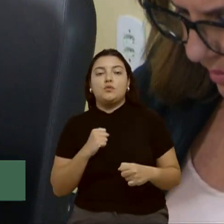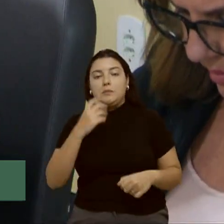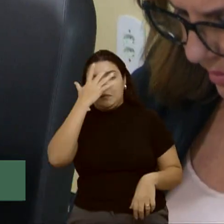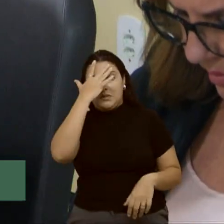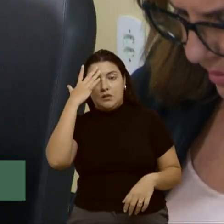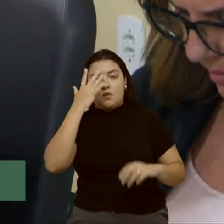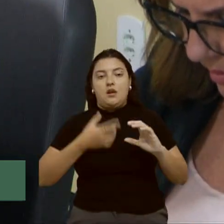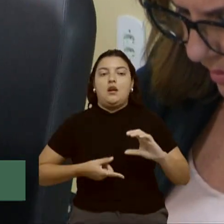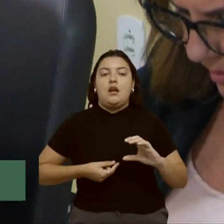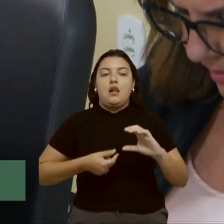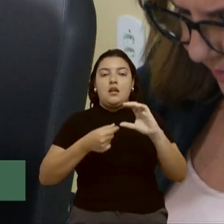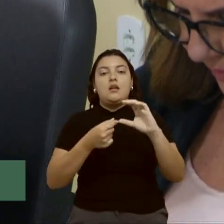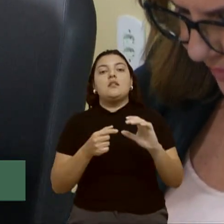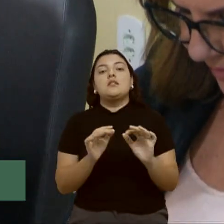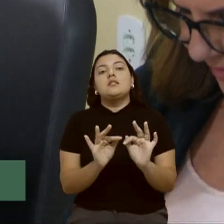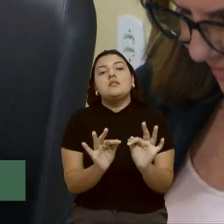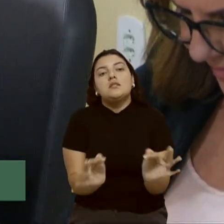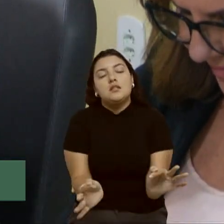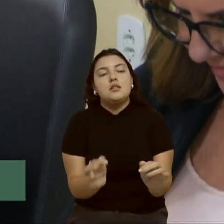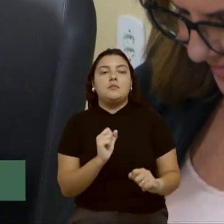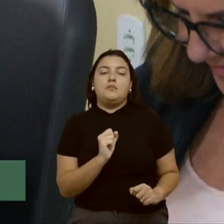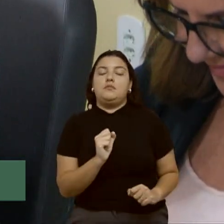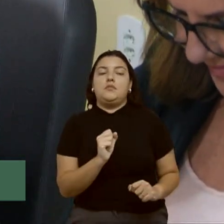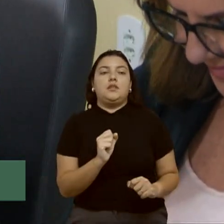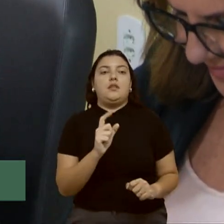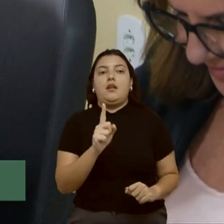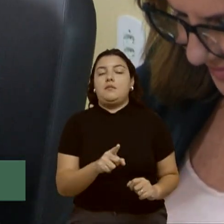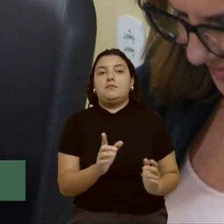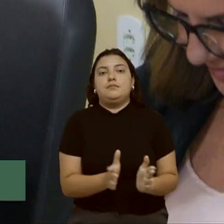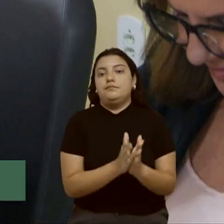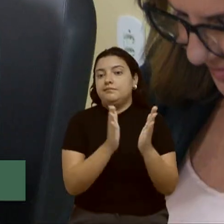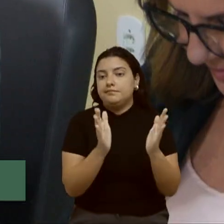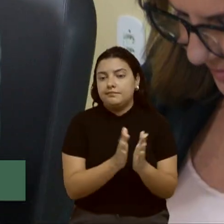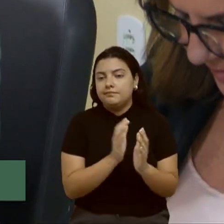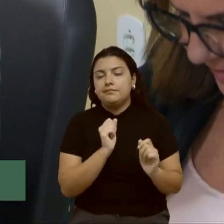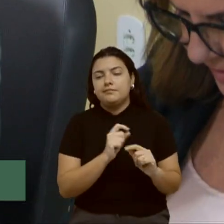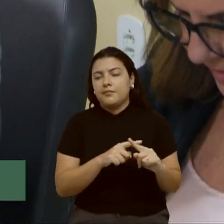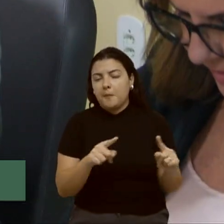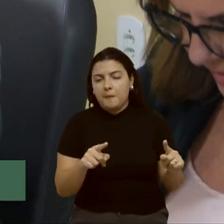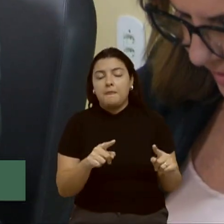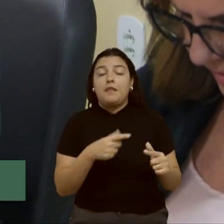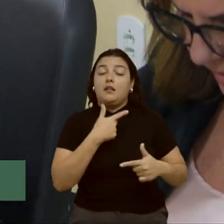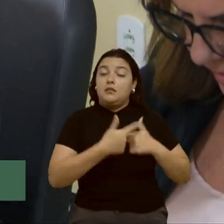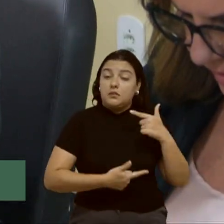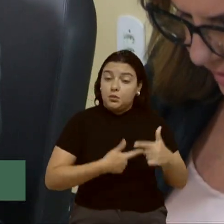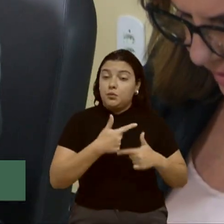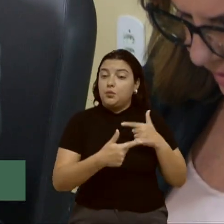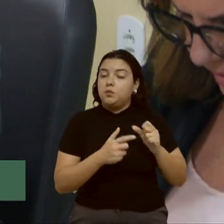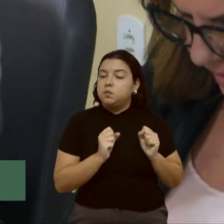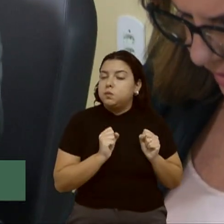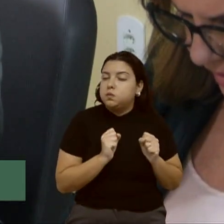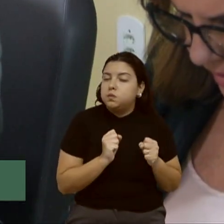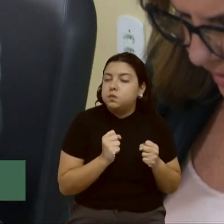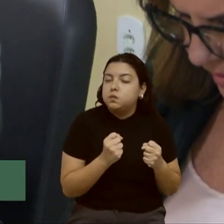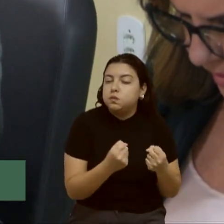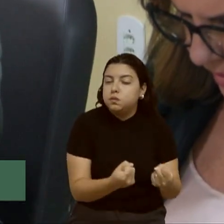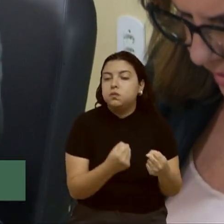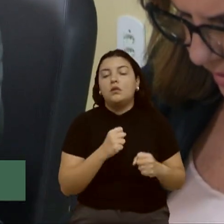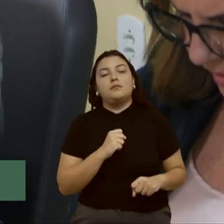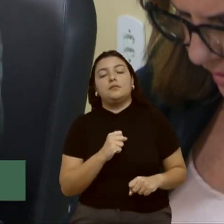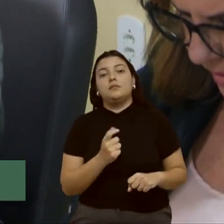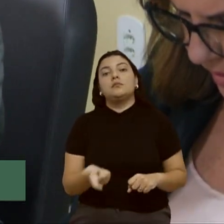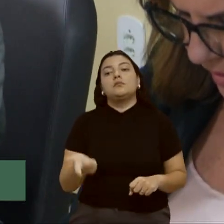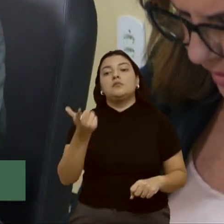consumidor simples, humilde, vulnerável, mas trabalhador, que se